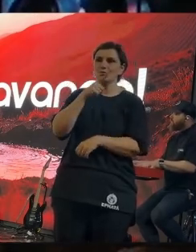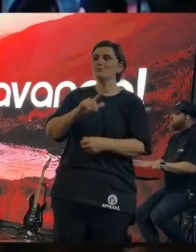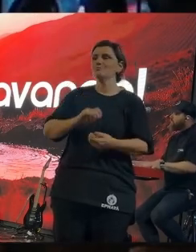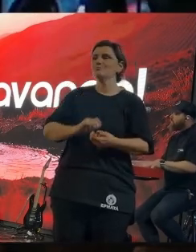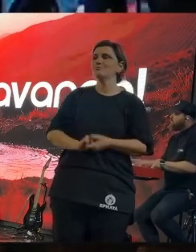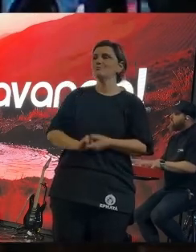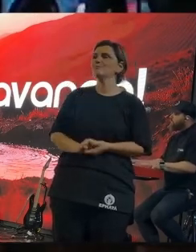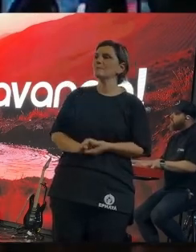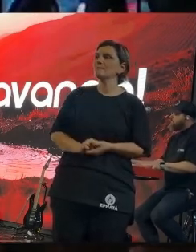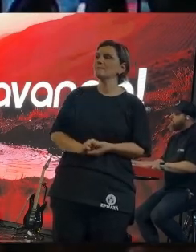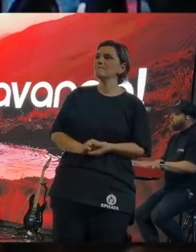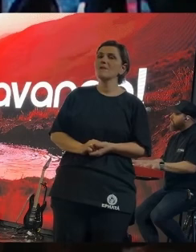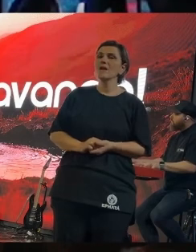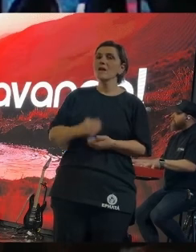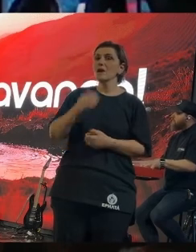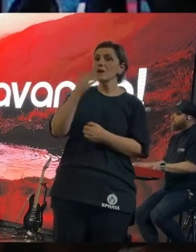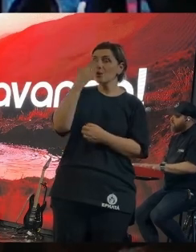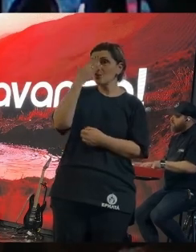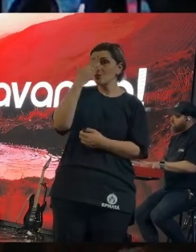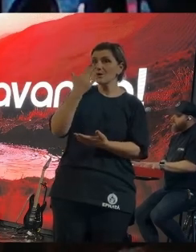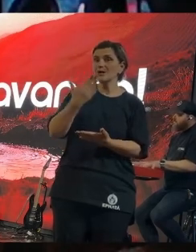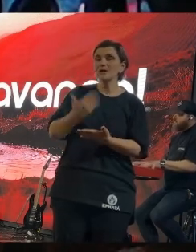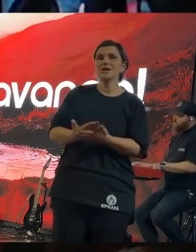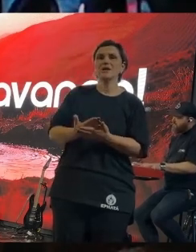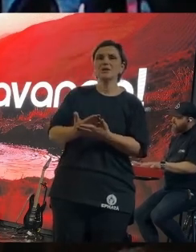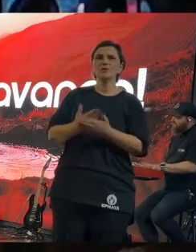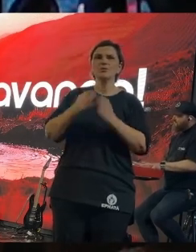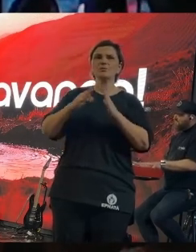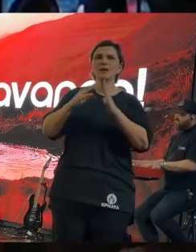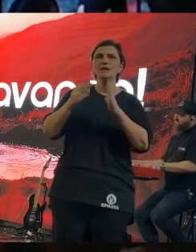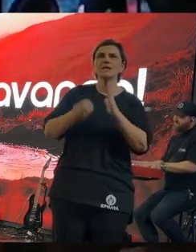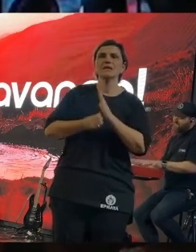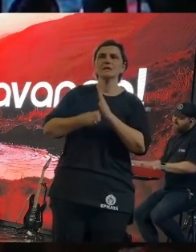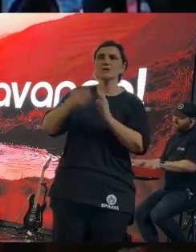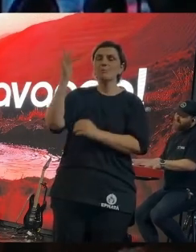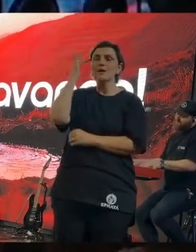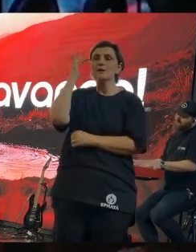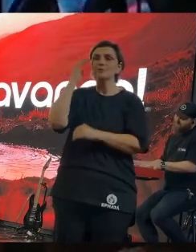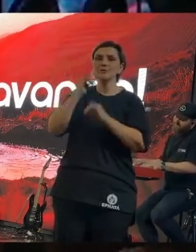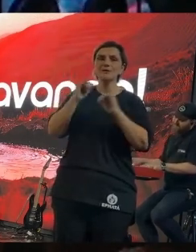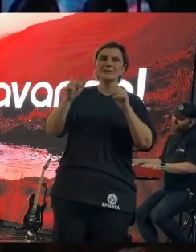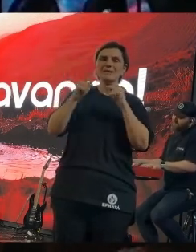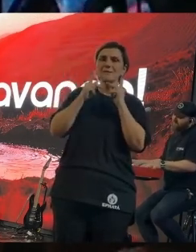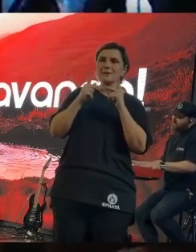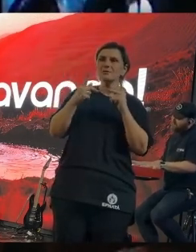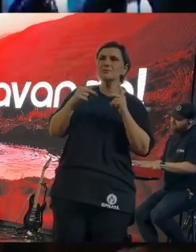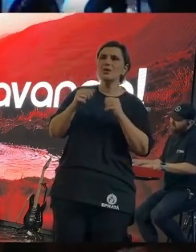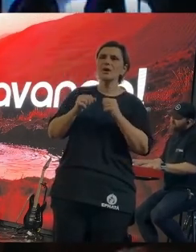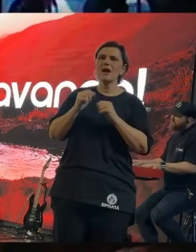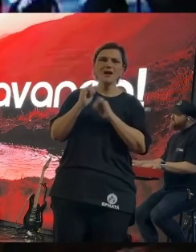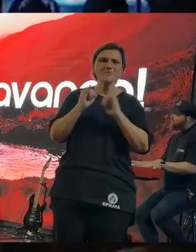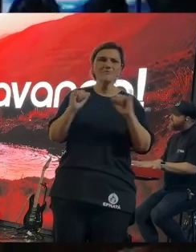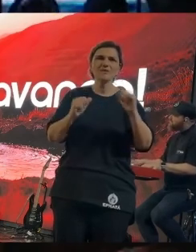Eu creio que eu estou diante de uma igreja que é madura o suficiente para dizer: pastor, avisa para o diabo que para o inferno eu não